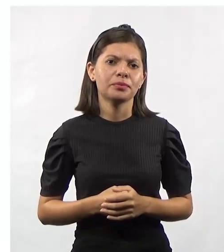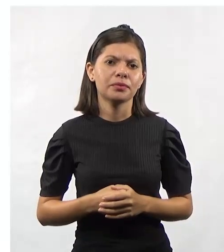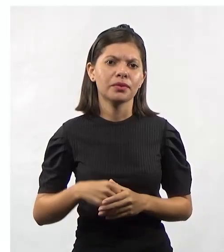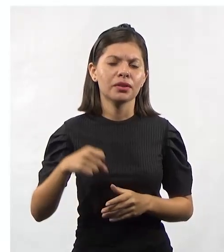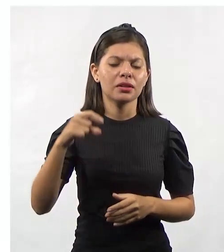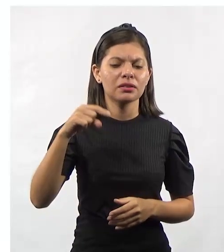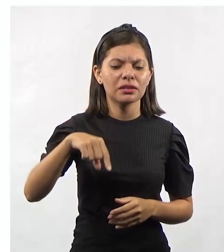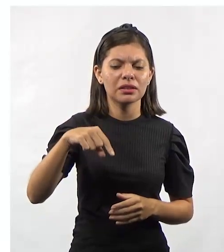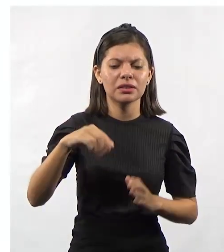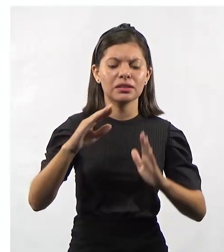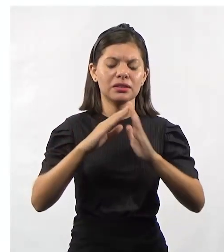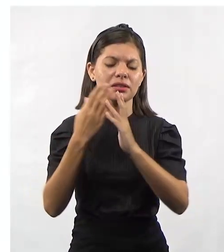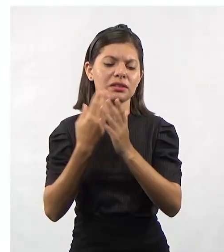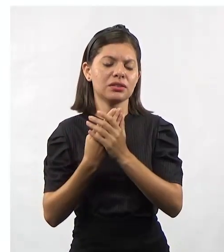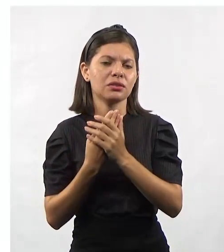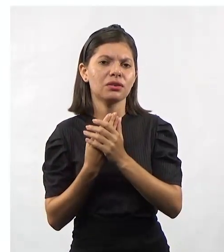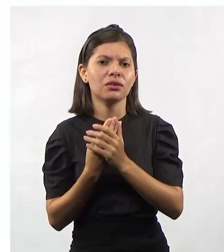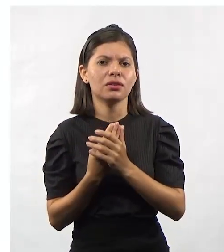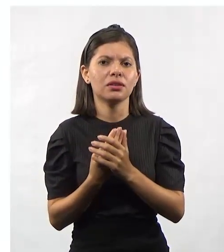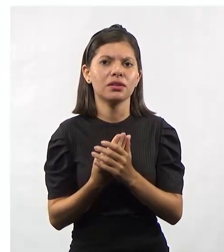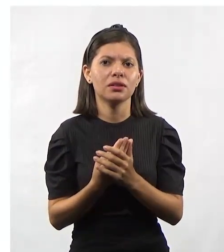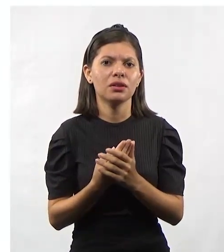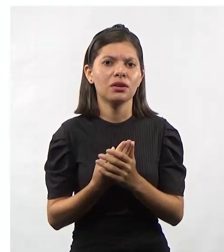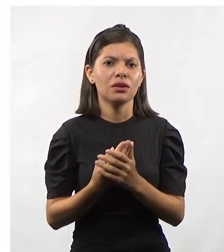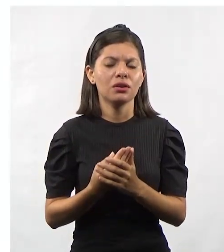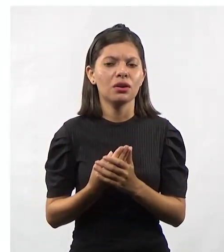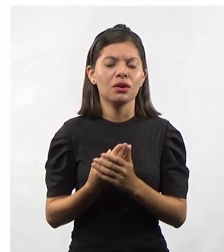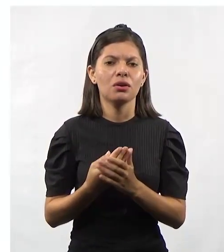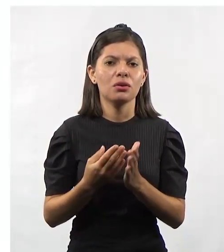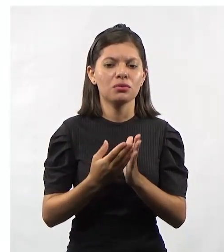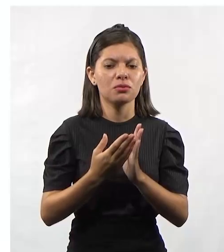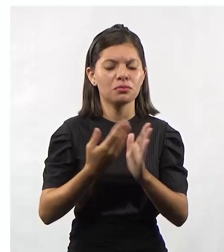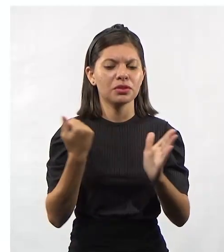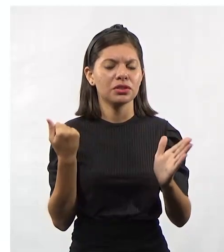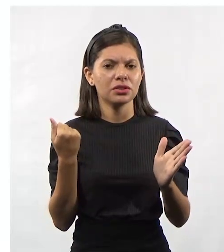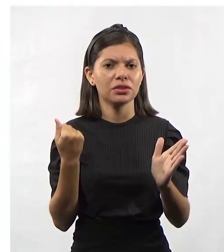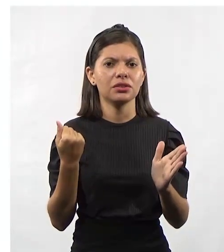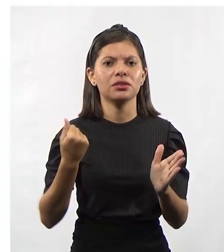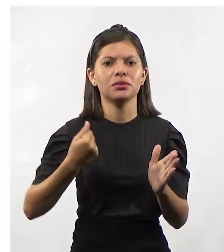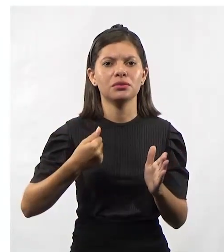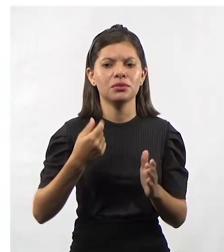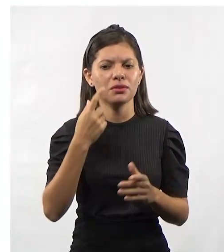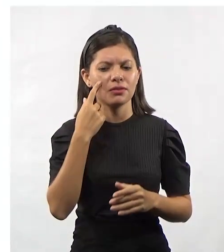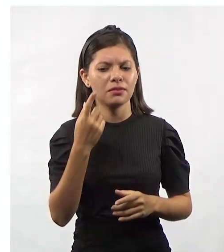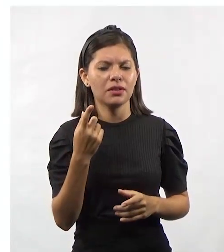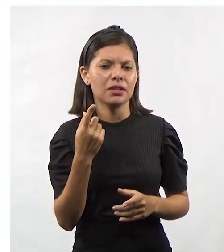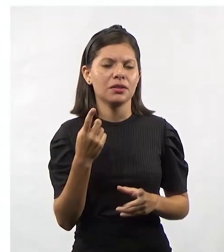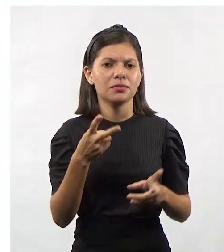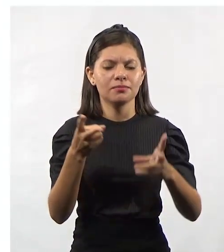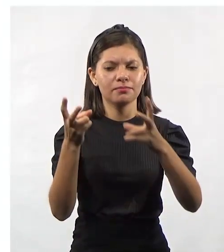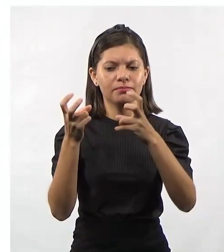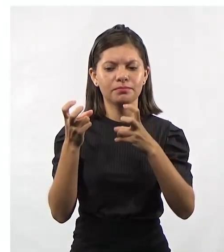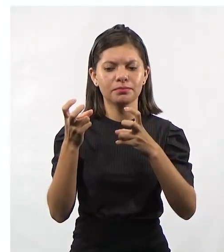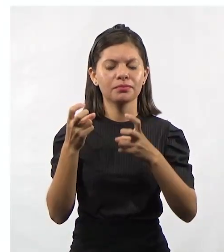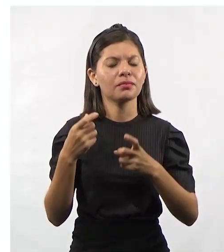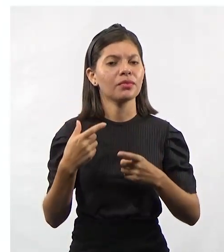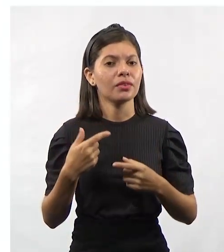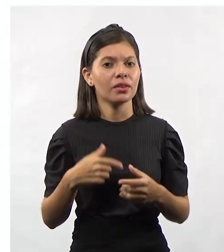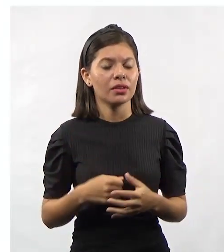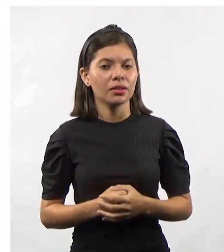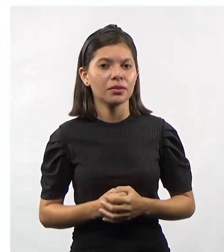violências que ocorrem dentro da escola ou nós estamos nos omitindo diante dessas violências? Nós estamos